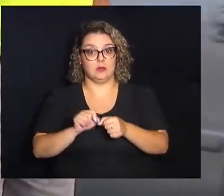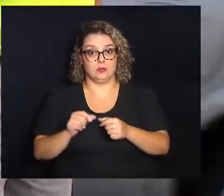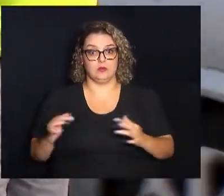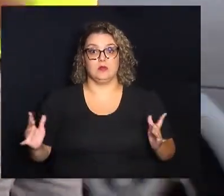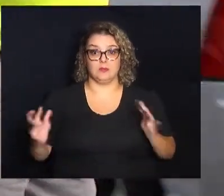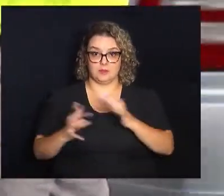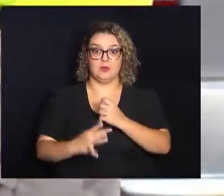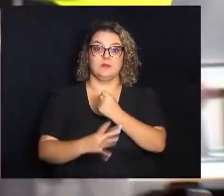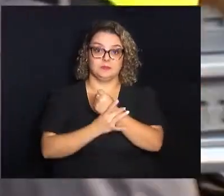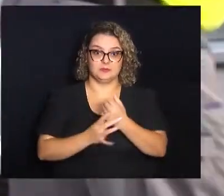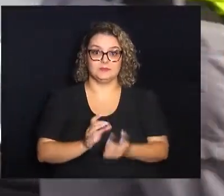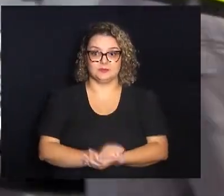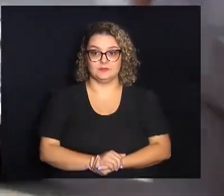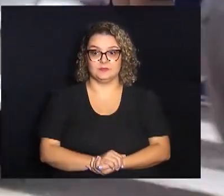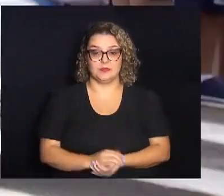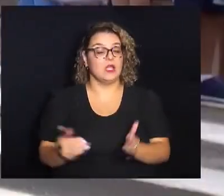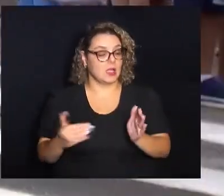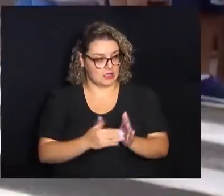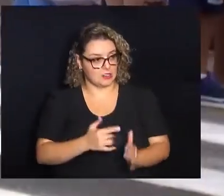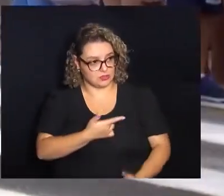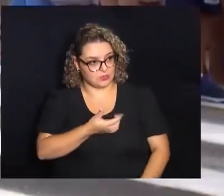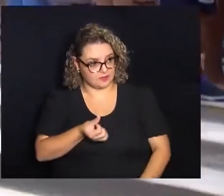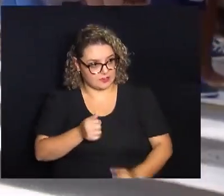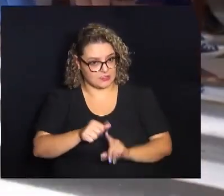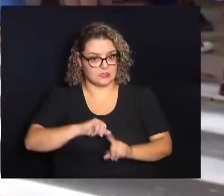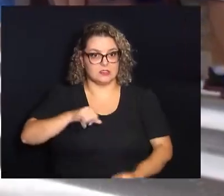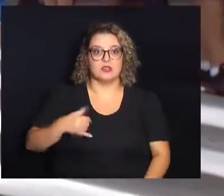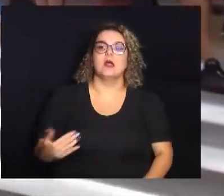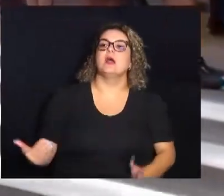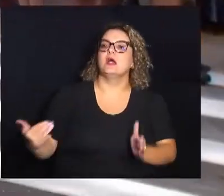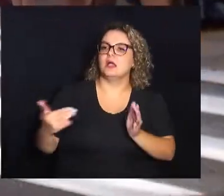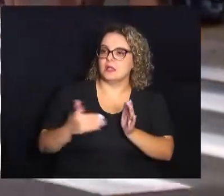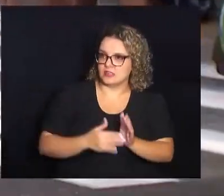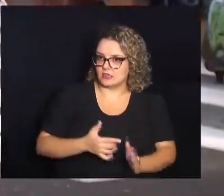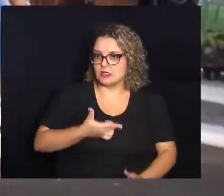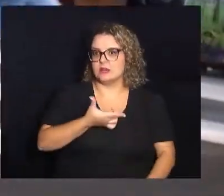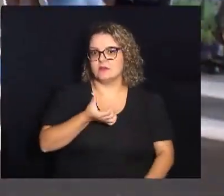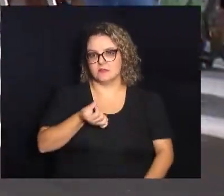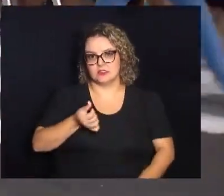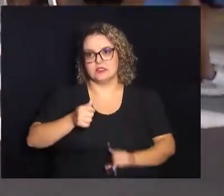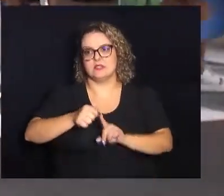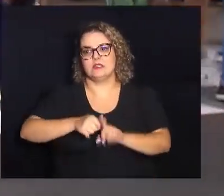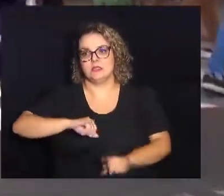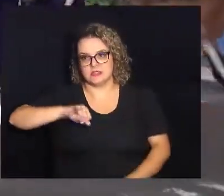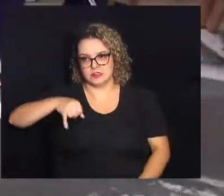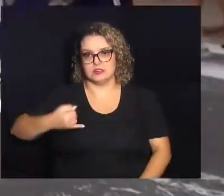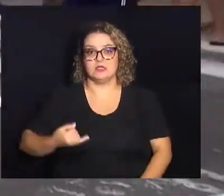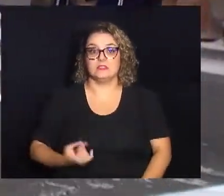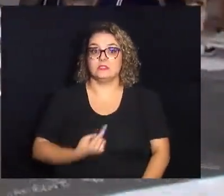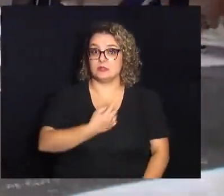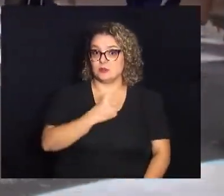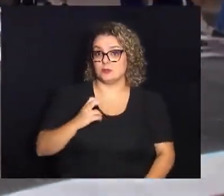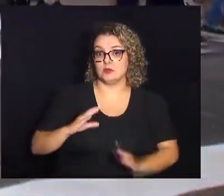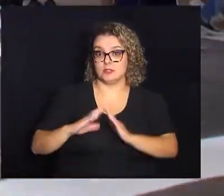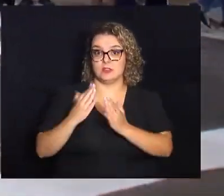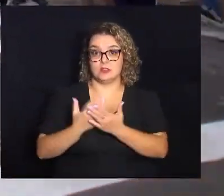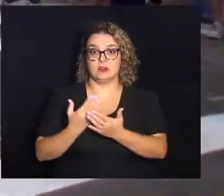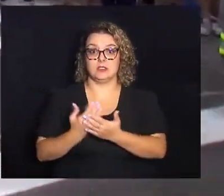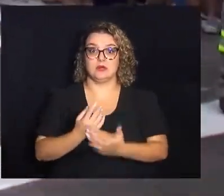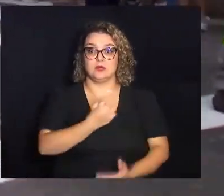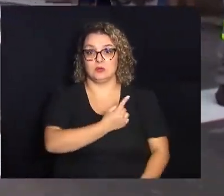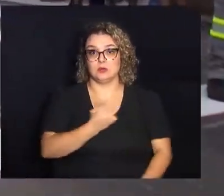com segurança. Vai até o dia 26 de janeiro? Vai até o dia 26 de janeiro, são 15 escolas, 11